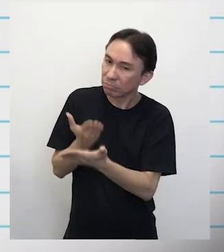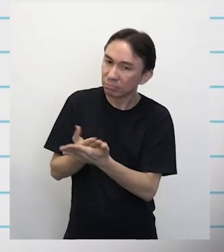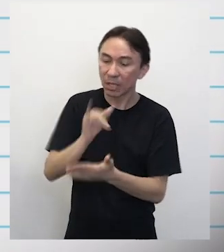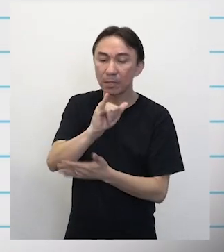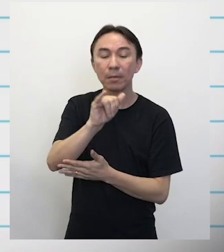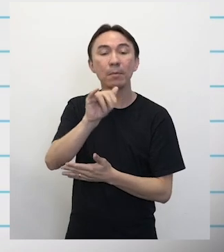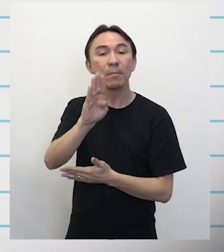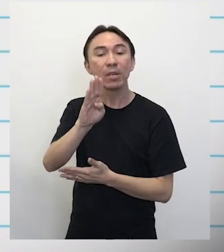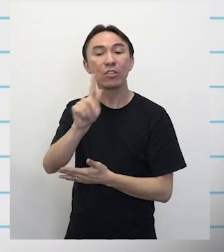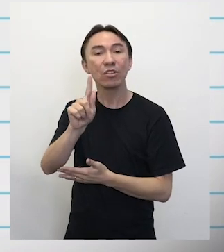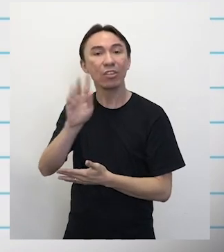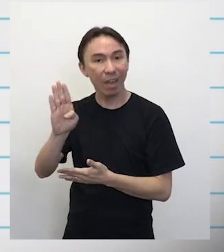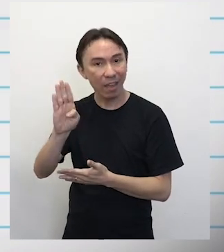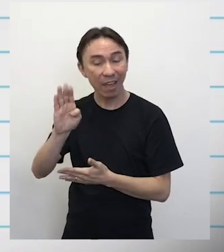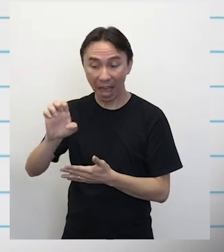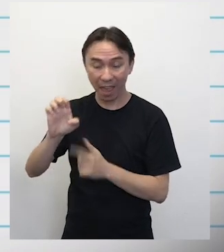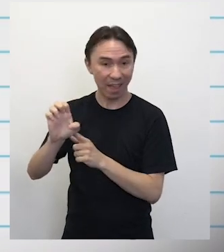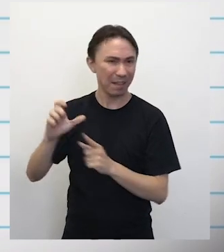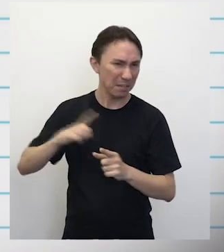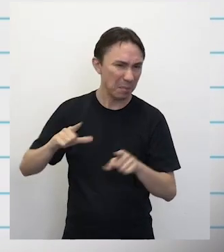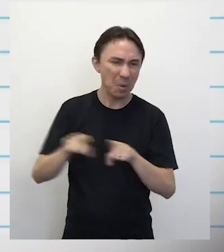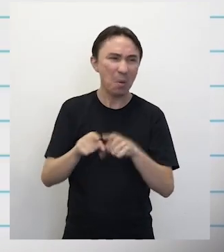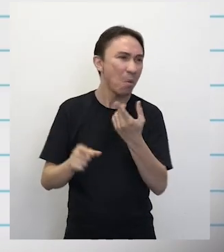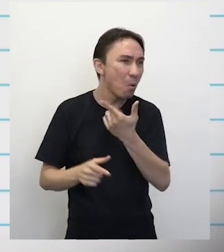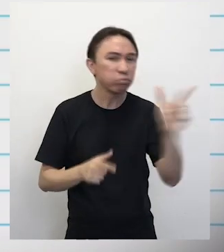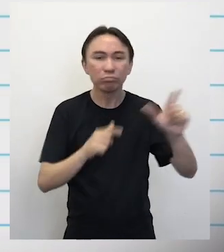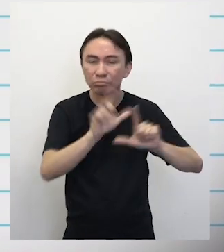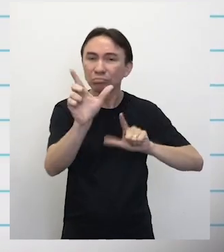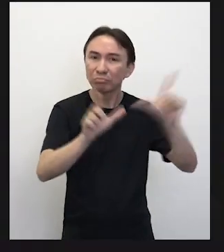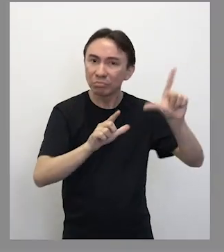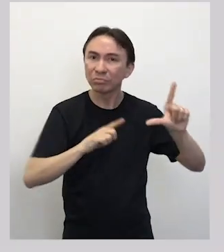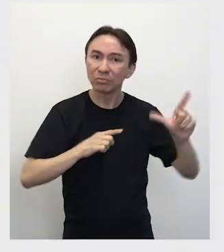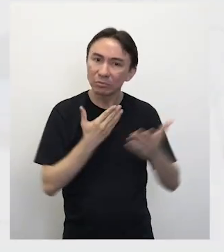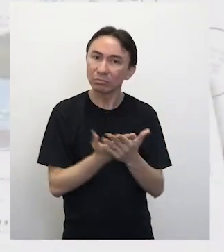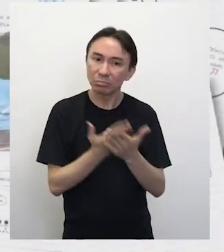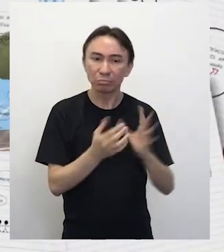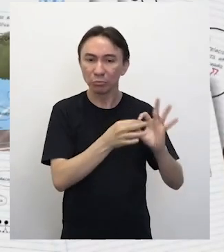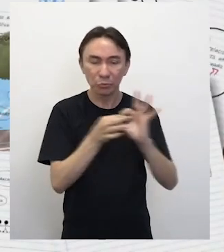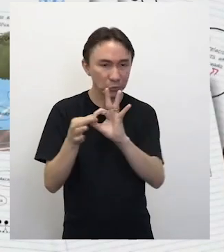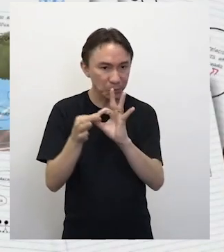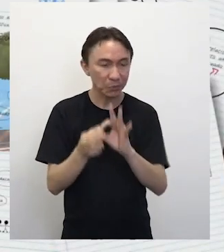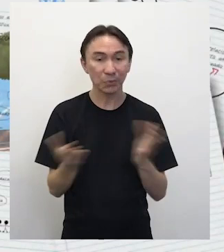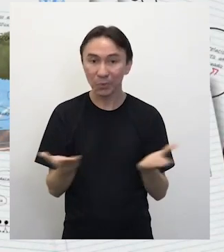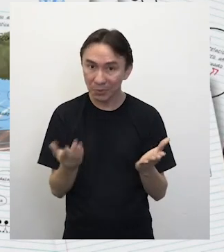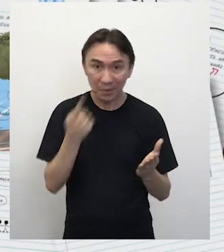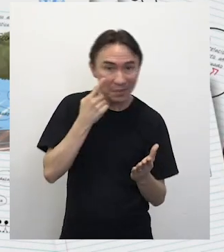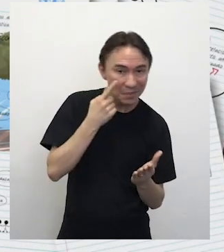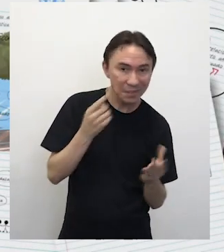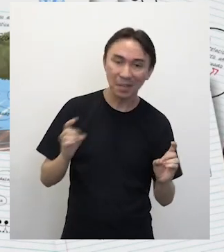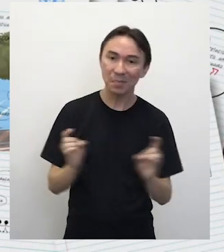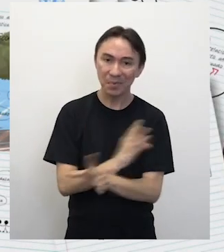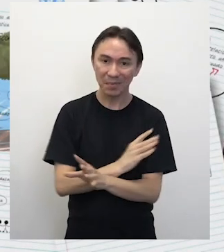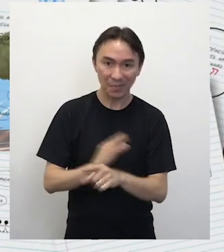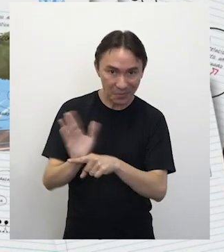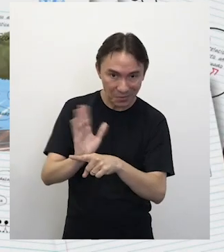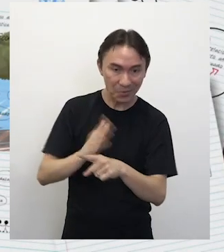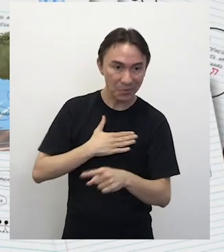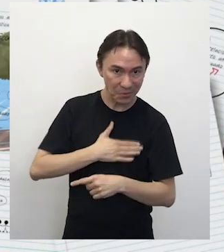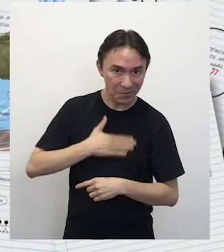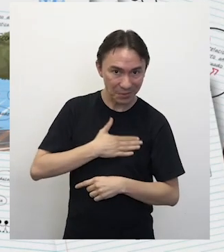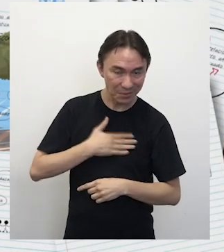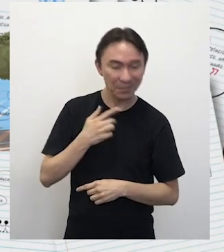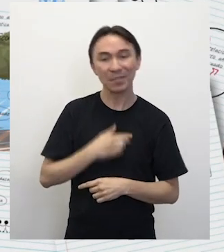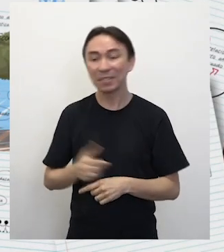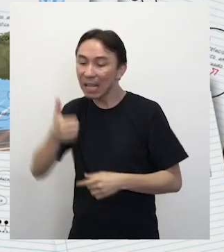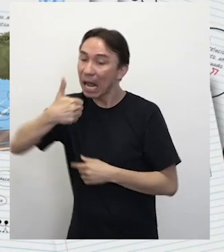IBGE e por muitos outros órgãos que atuaram em colaboração. Por hoje é só. Gostou do vídeo? Então curta e compartilhe. Não